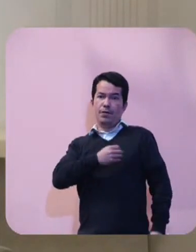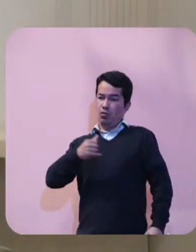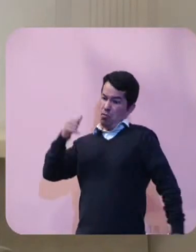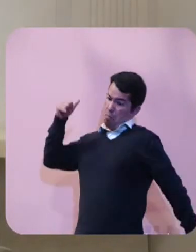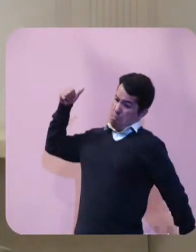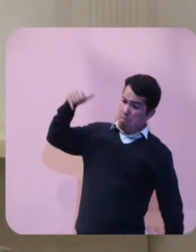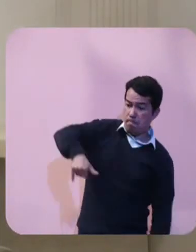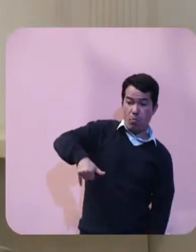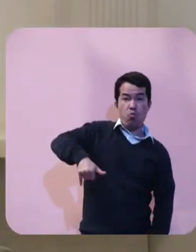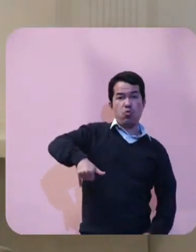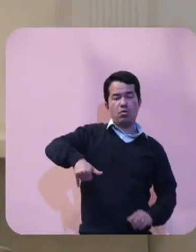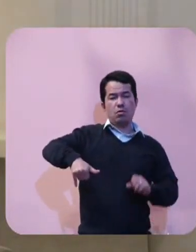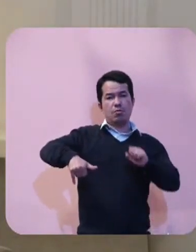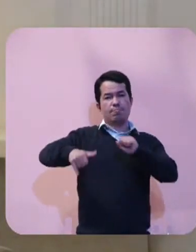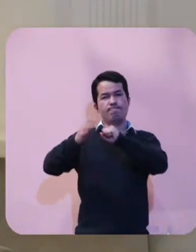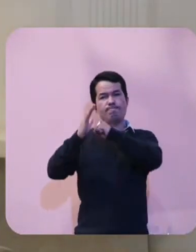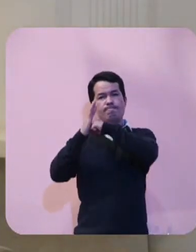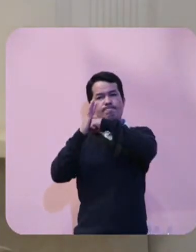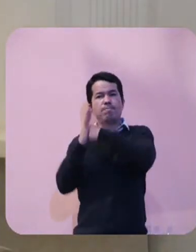o telefone.